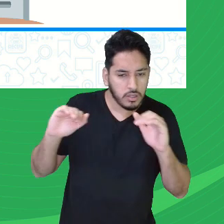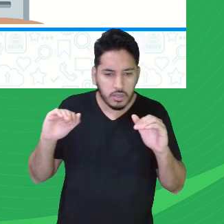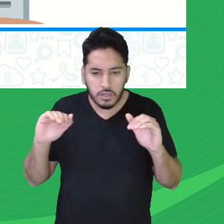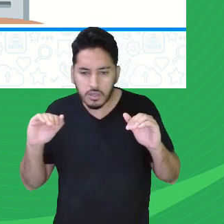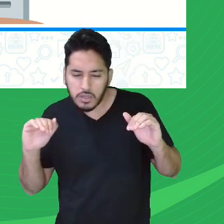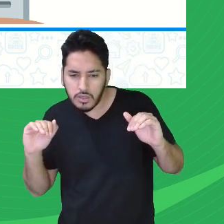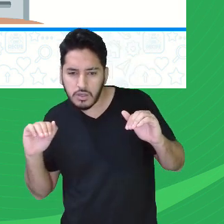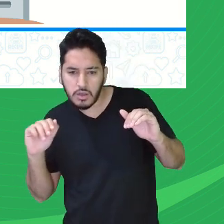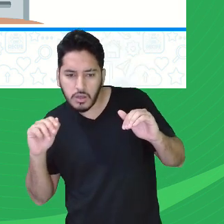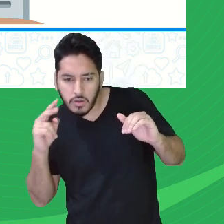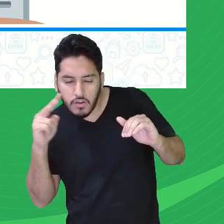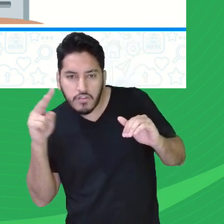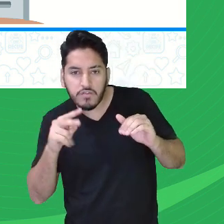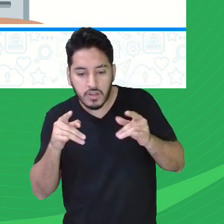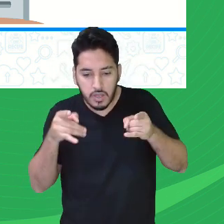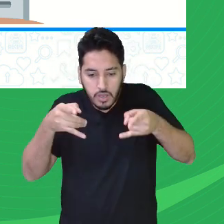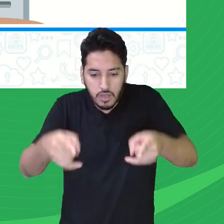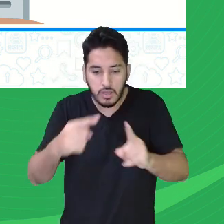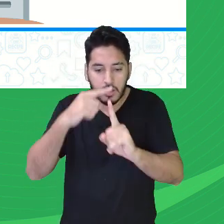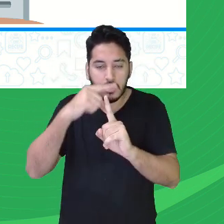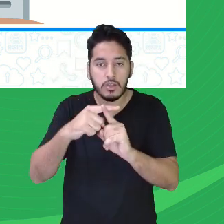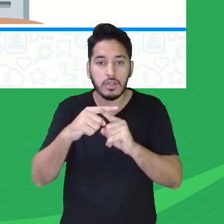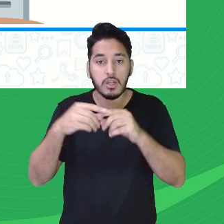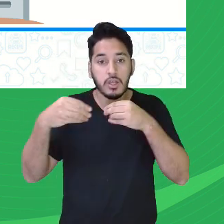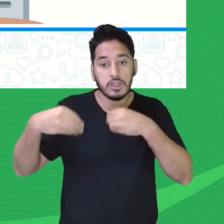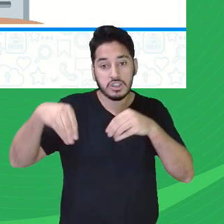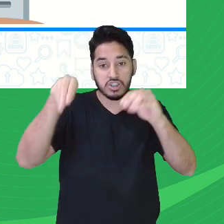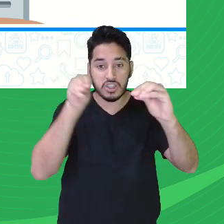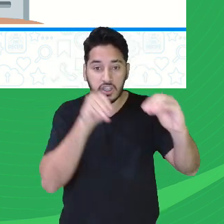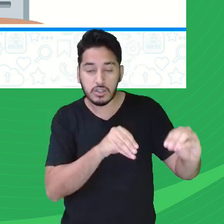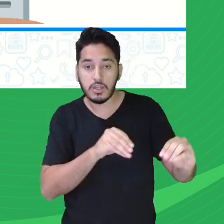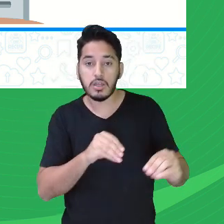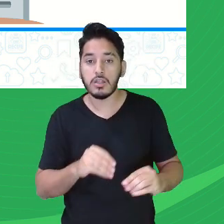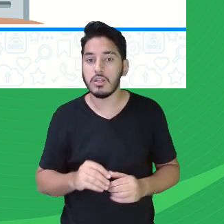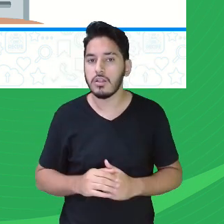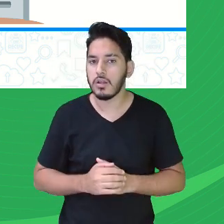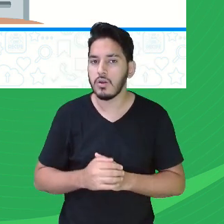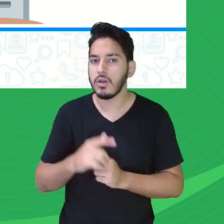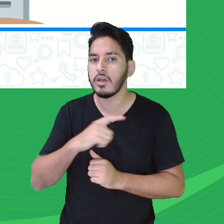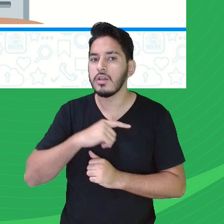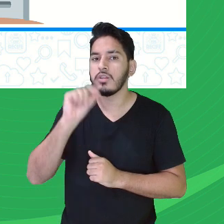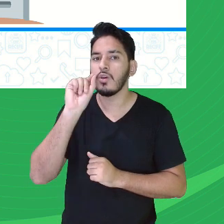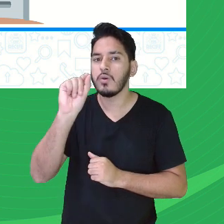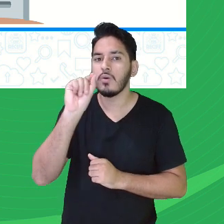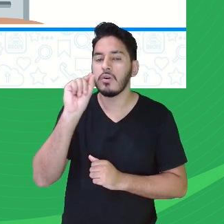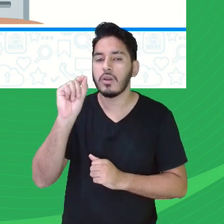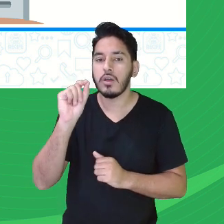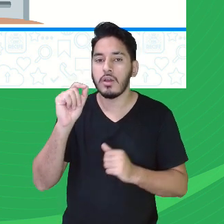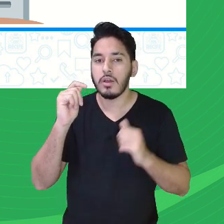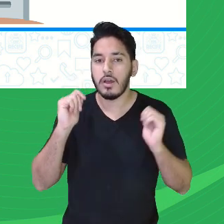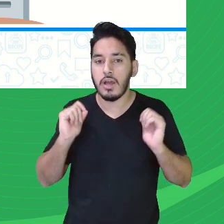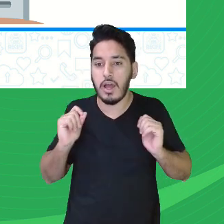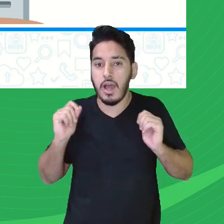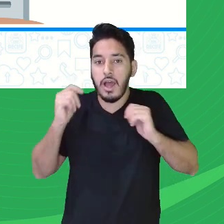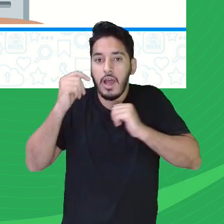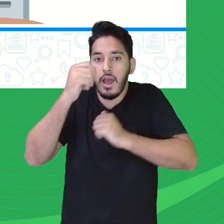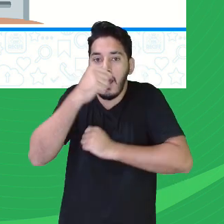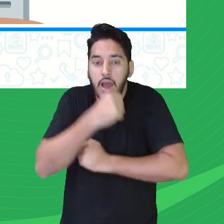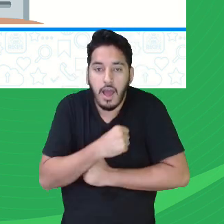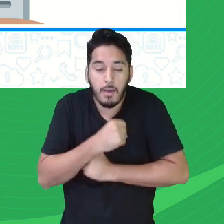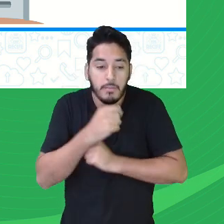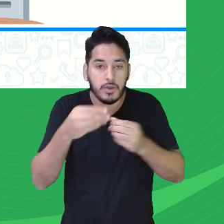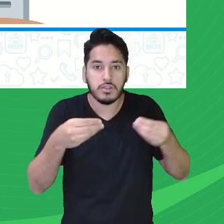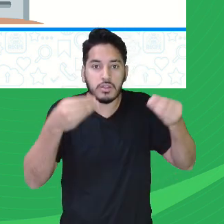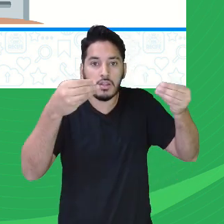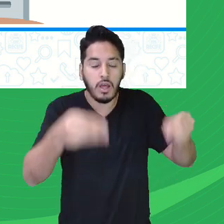ver melhor. Estendida sobre a sepultura à sua espera, repousava a sua